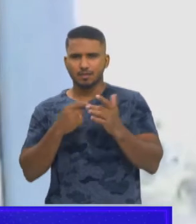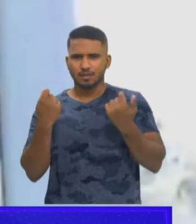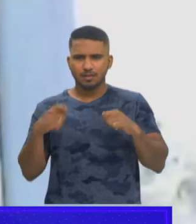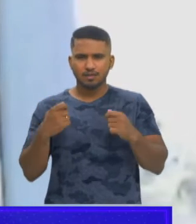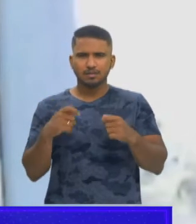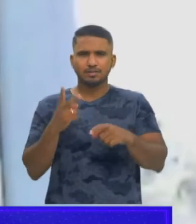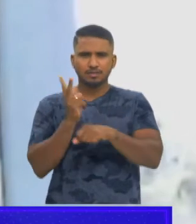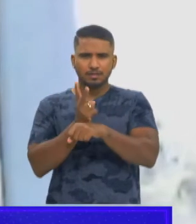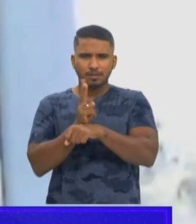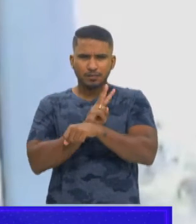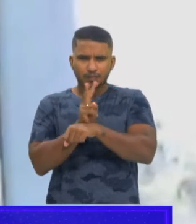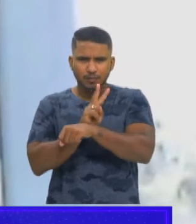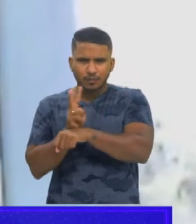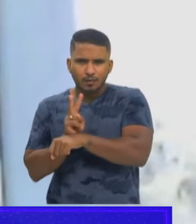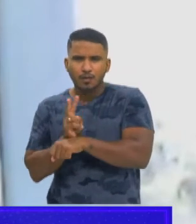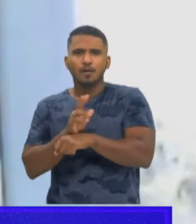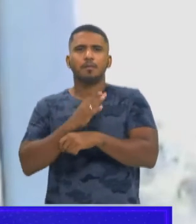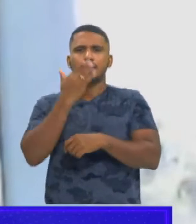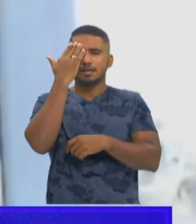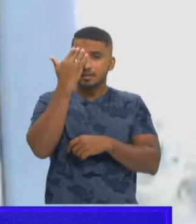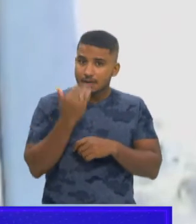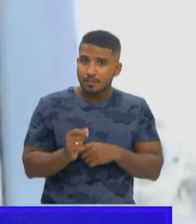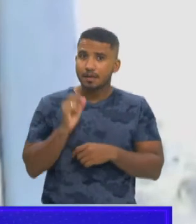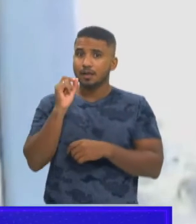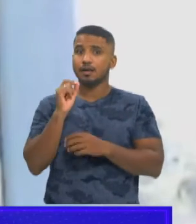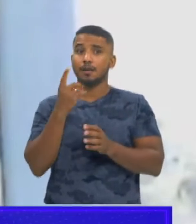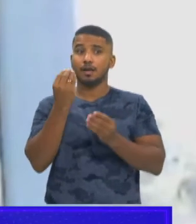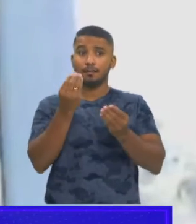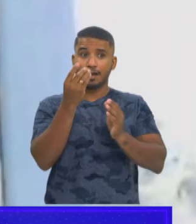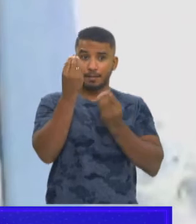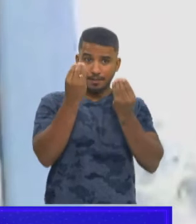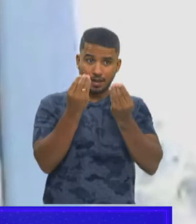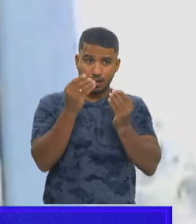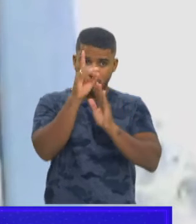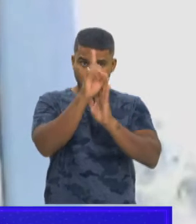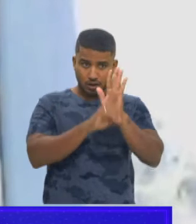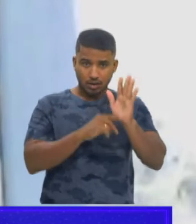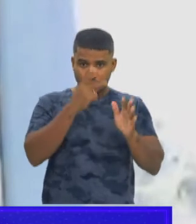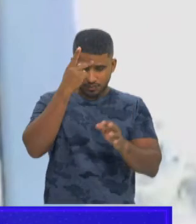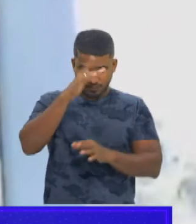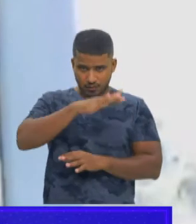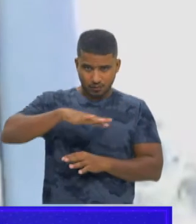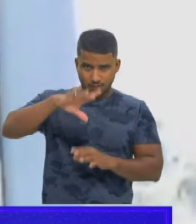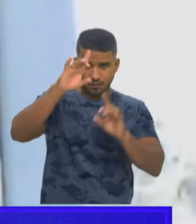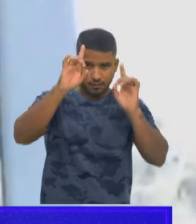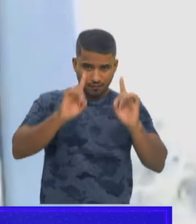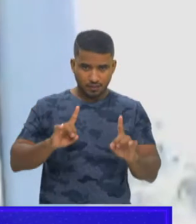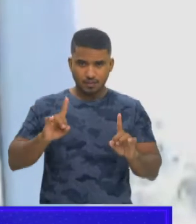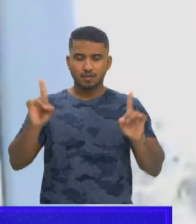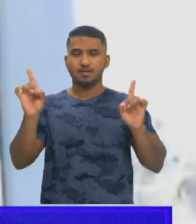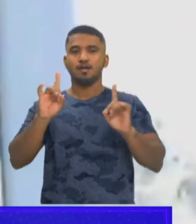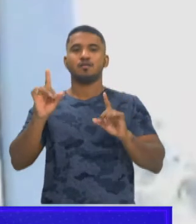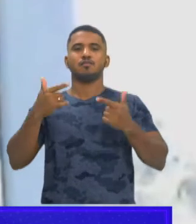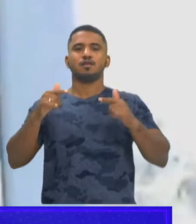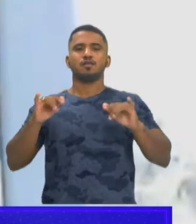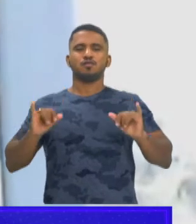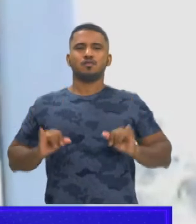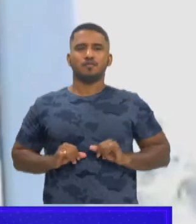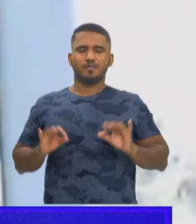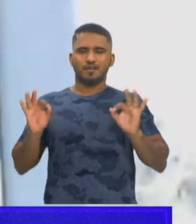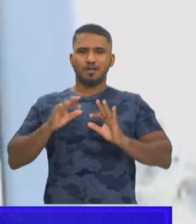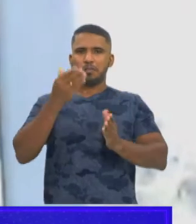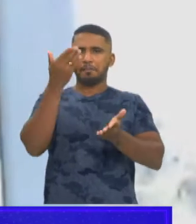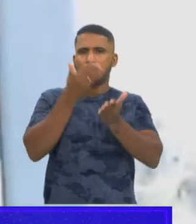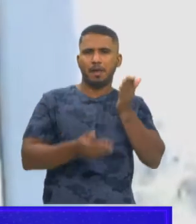dessa causa. Então, nós temos, e na verdade, estar vigilantes diariamente para que